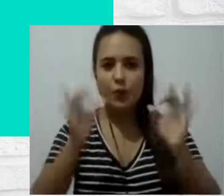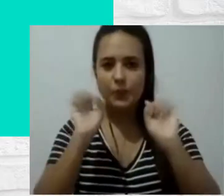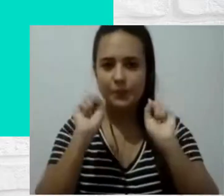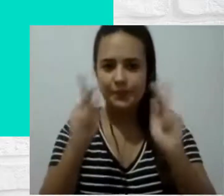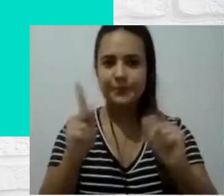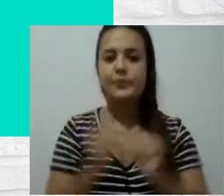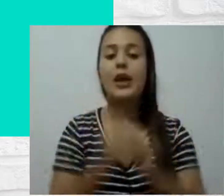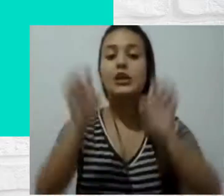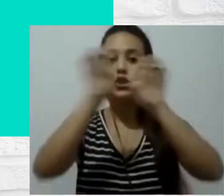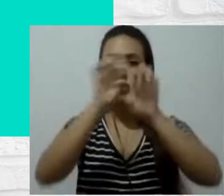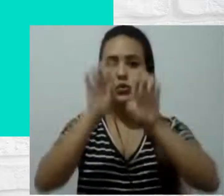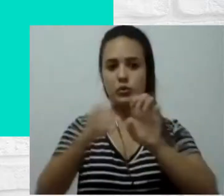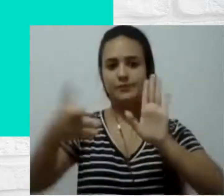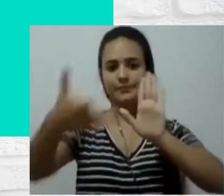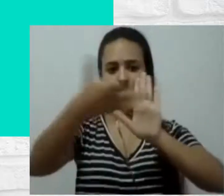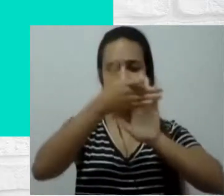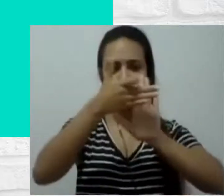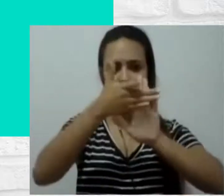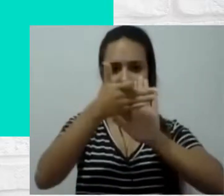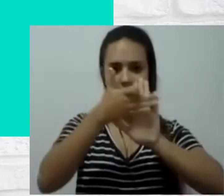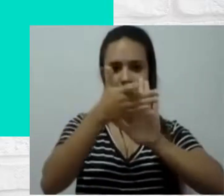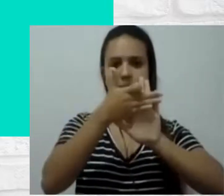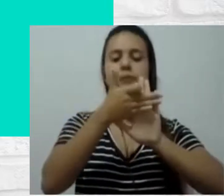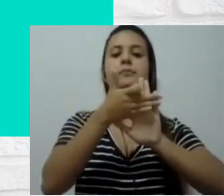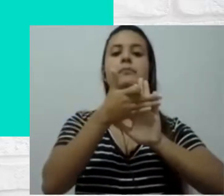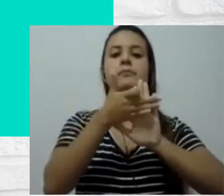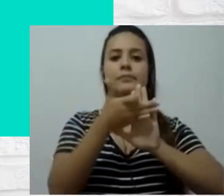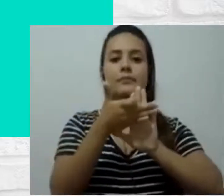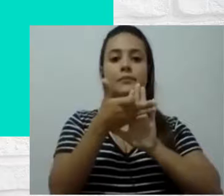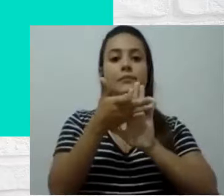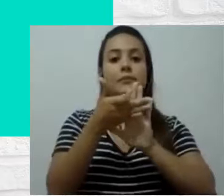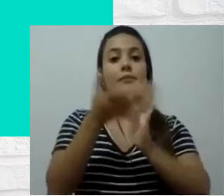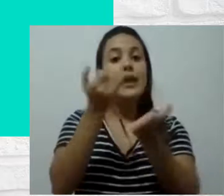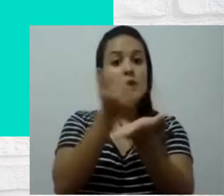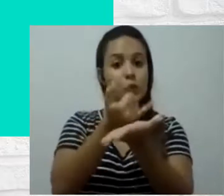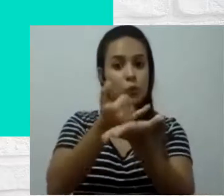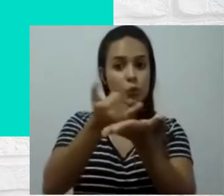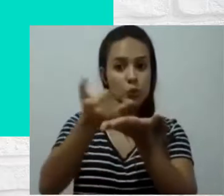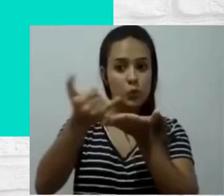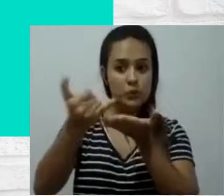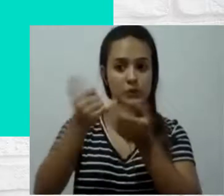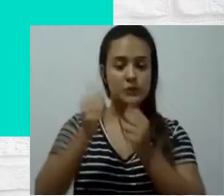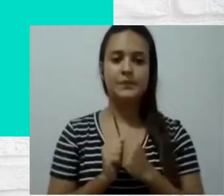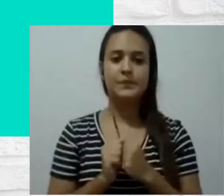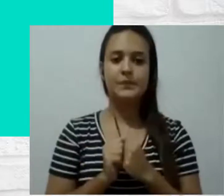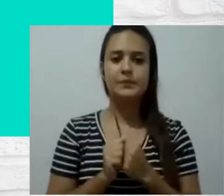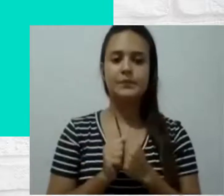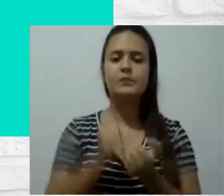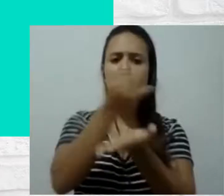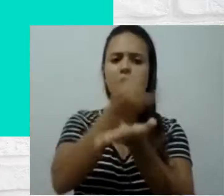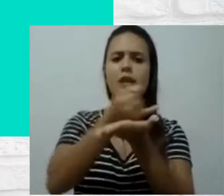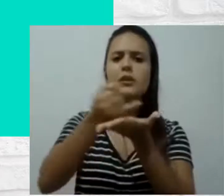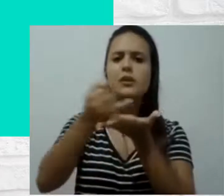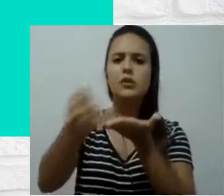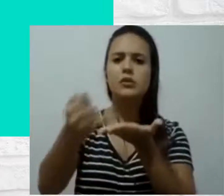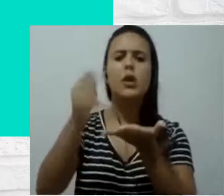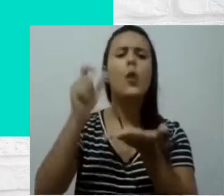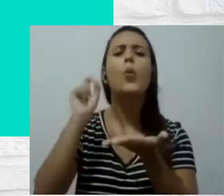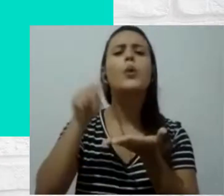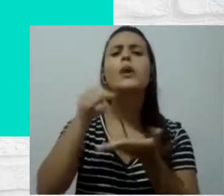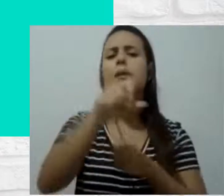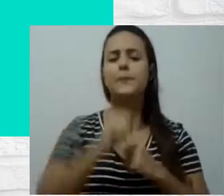só para a gente relembrar algumas coisas mais específicas, certo? Qual é a estrutura? Primeiro, nós